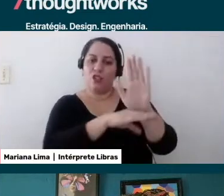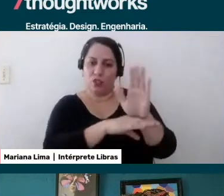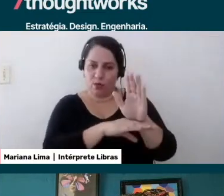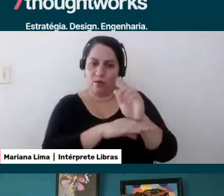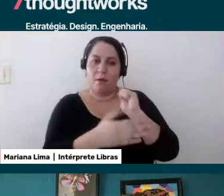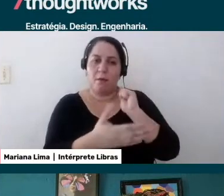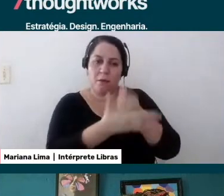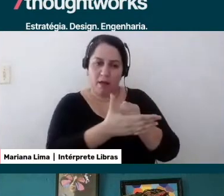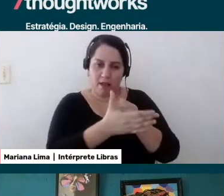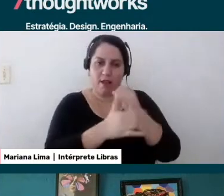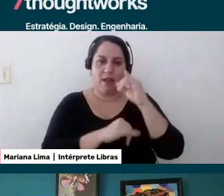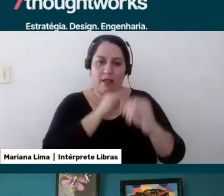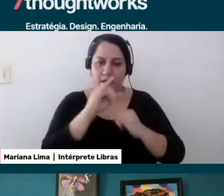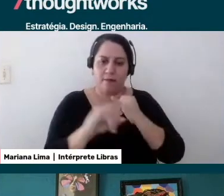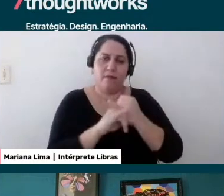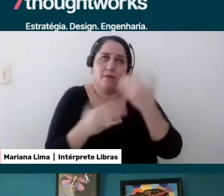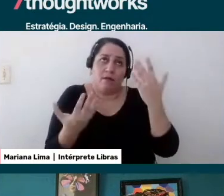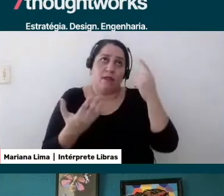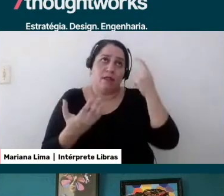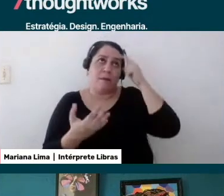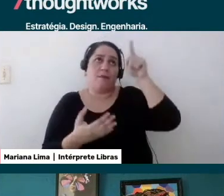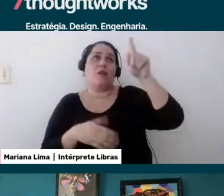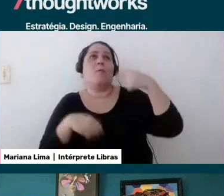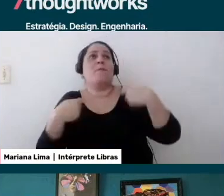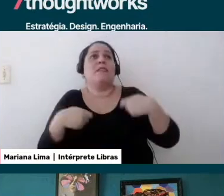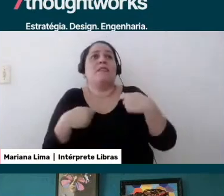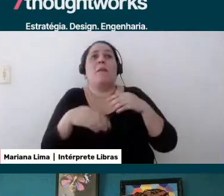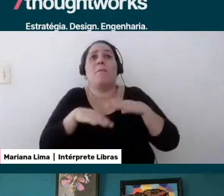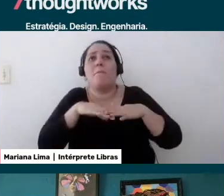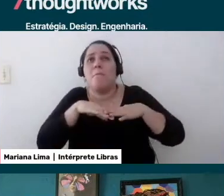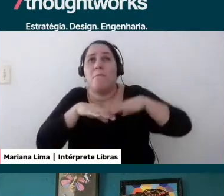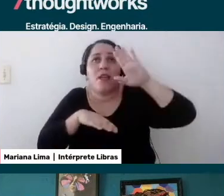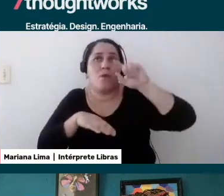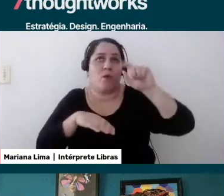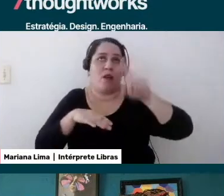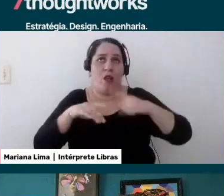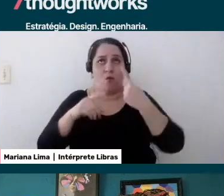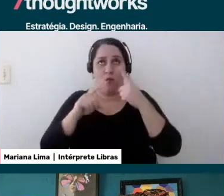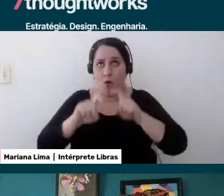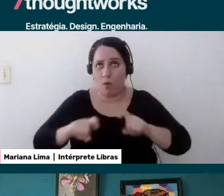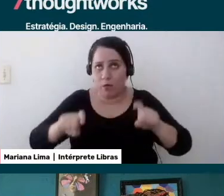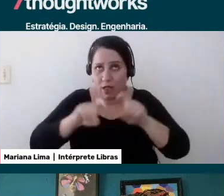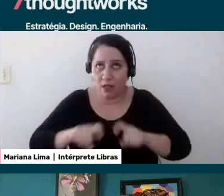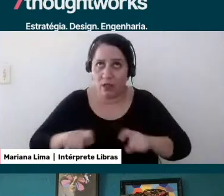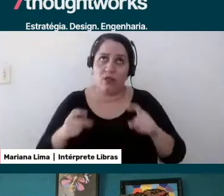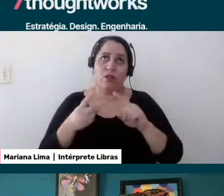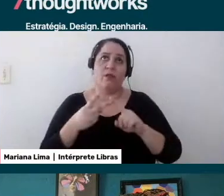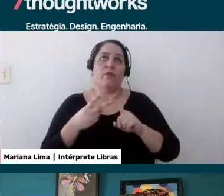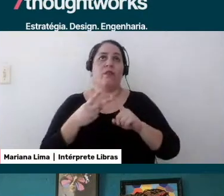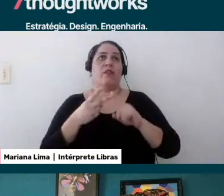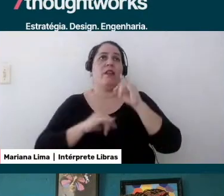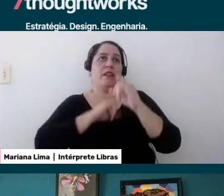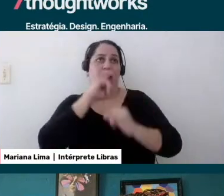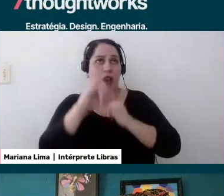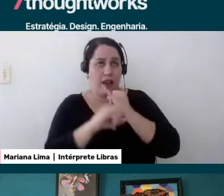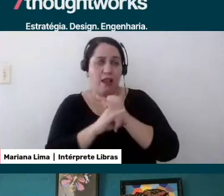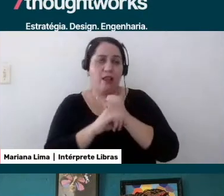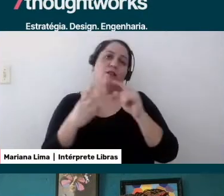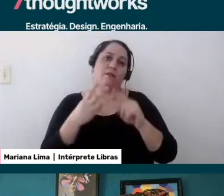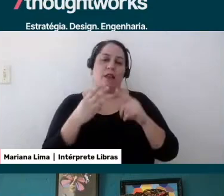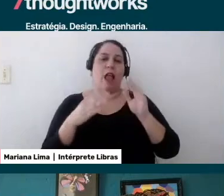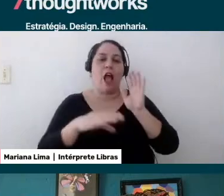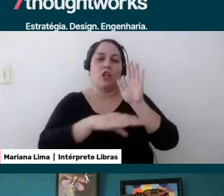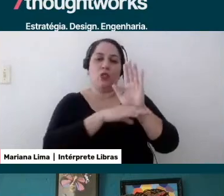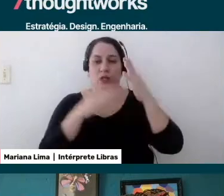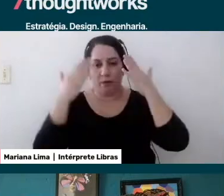é, minimamente, quais são os recursos mínimos que essa galera precisa? Vai ser o computador, vai ser a internet, e com certeza vai ser o apoio psicológico. A